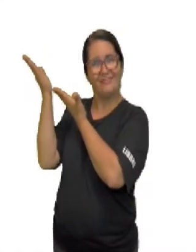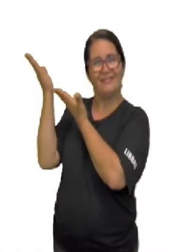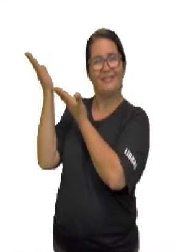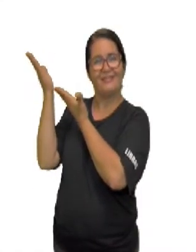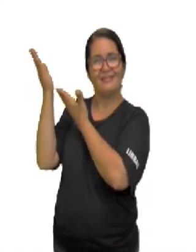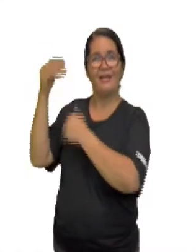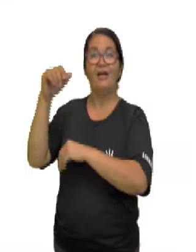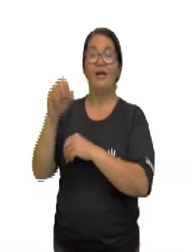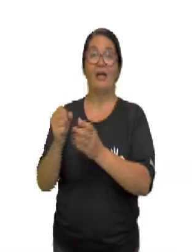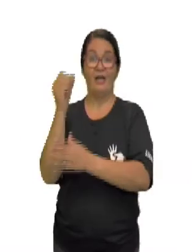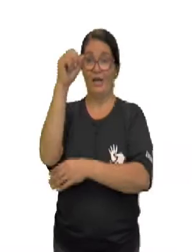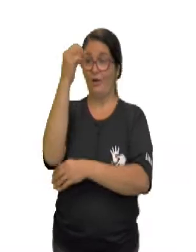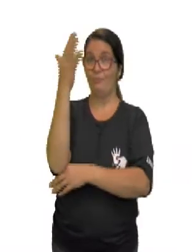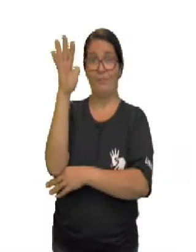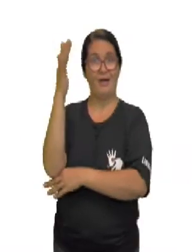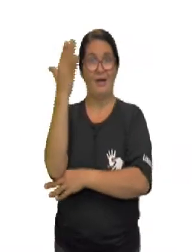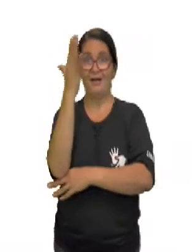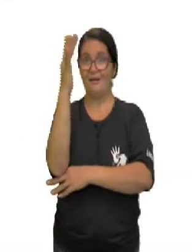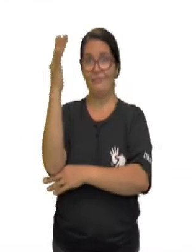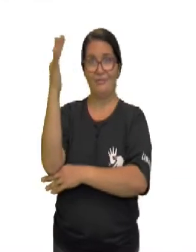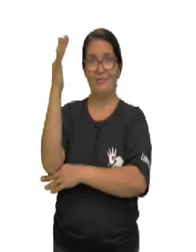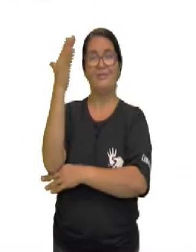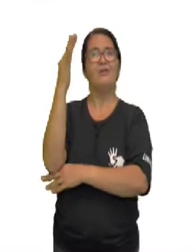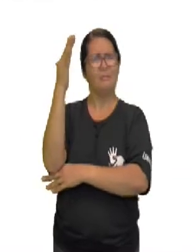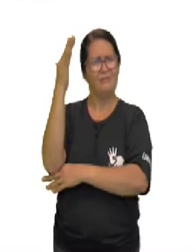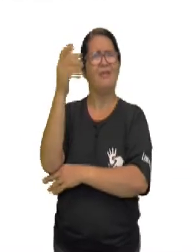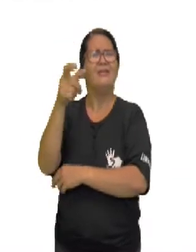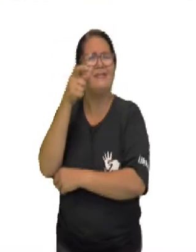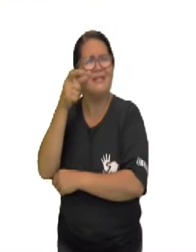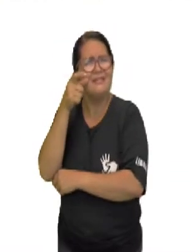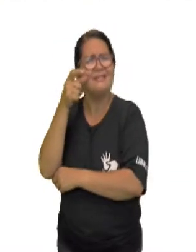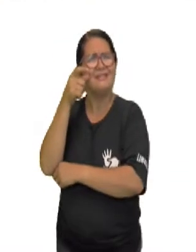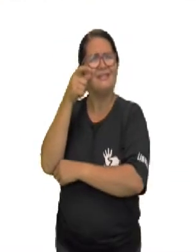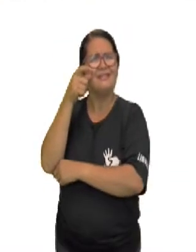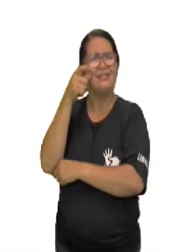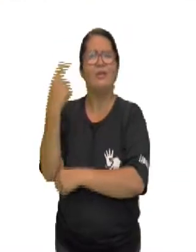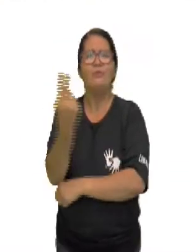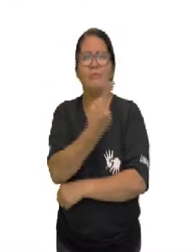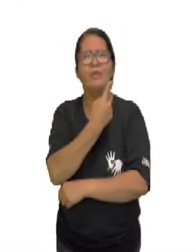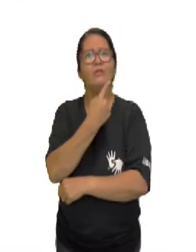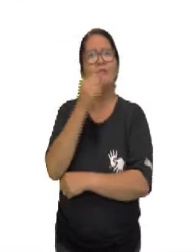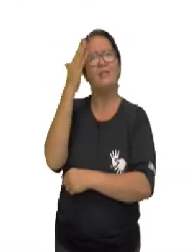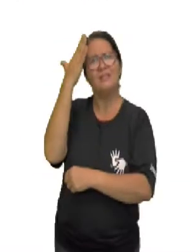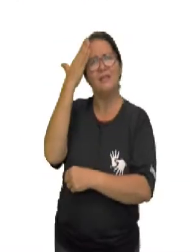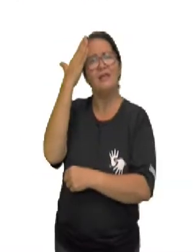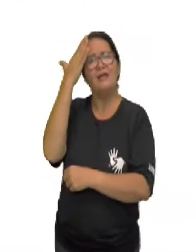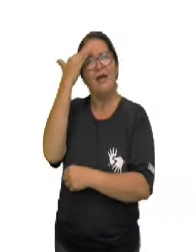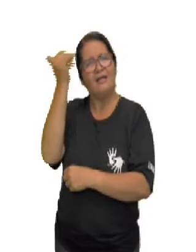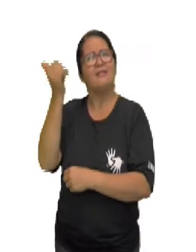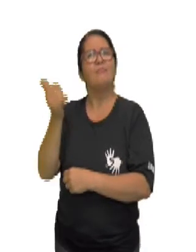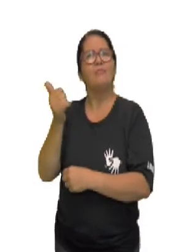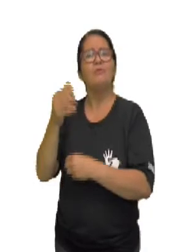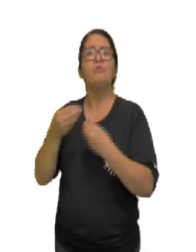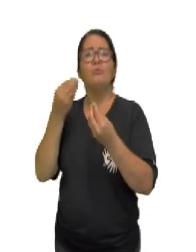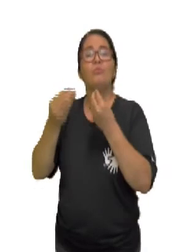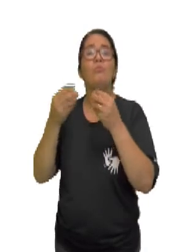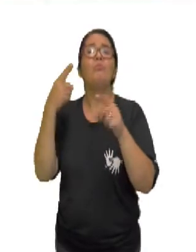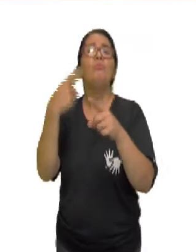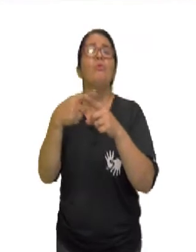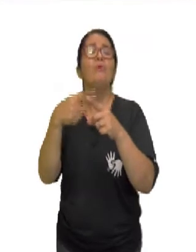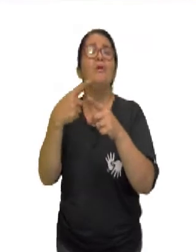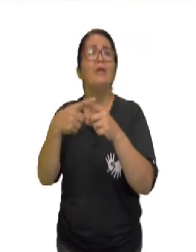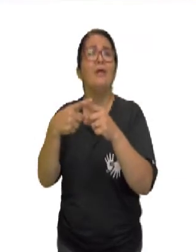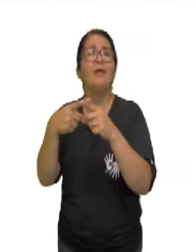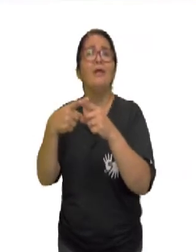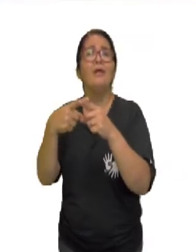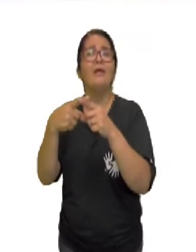conhecer. Achei interessante para a gente até saber por que na bandeira do